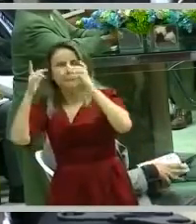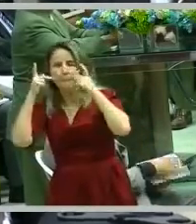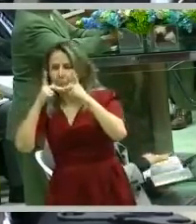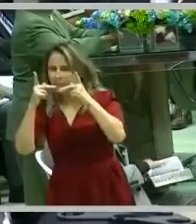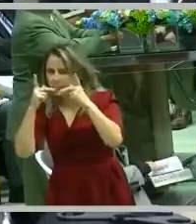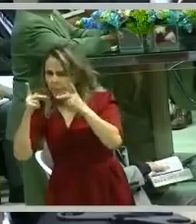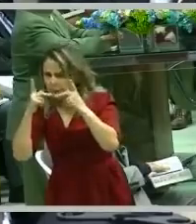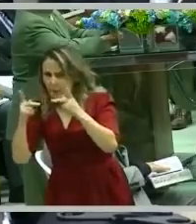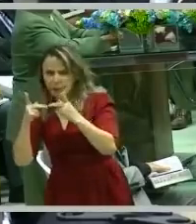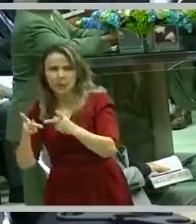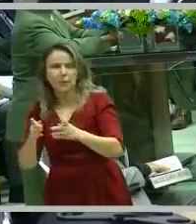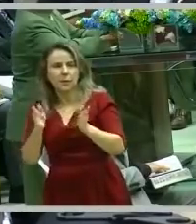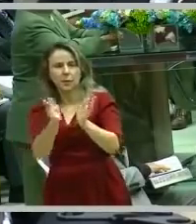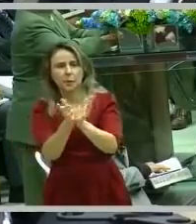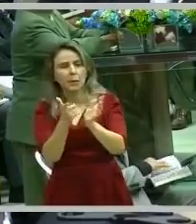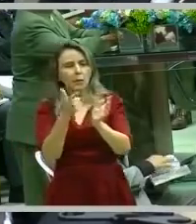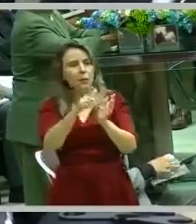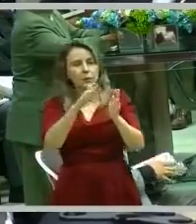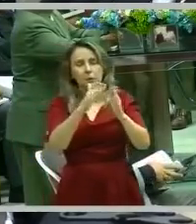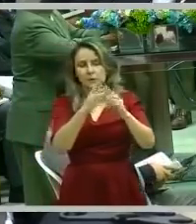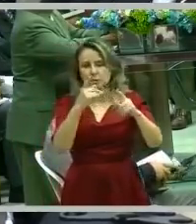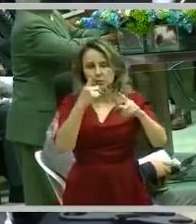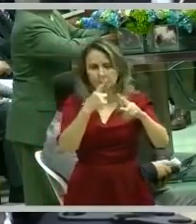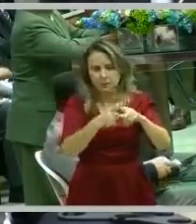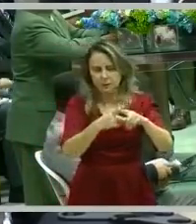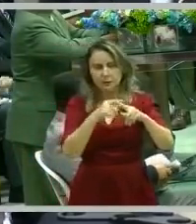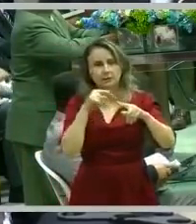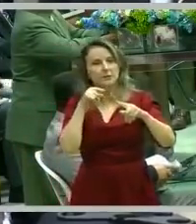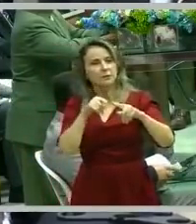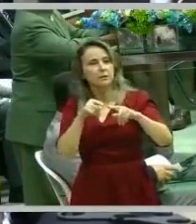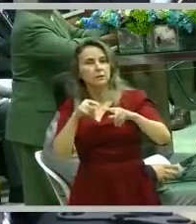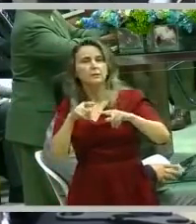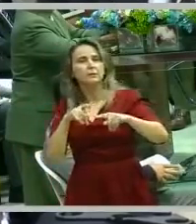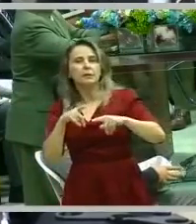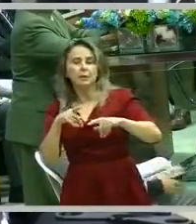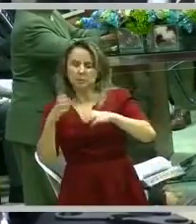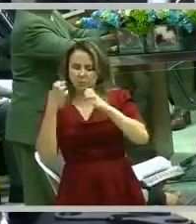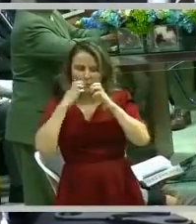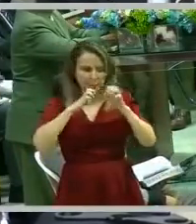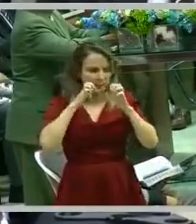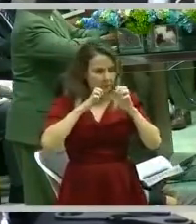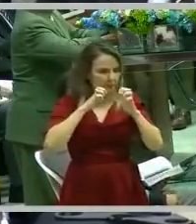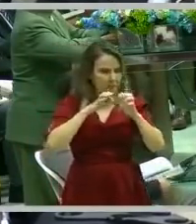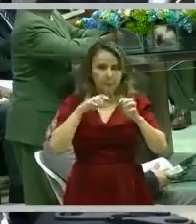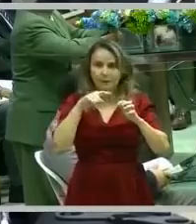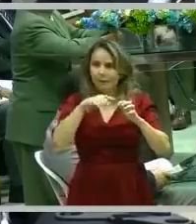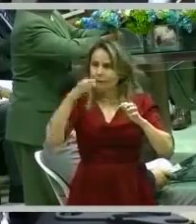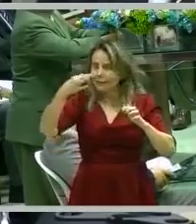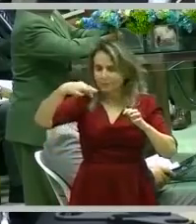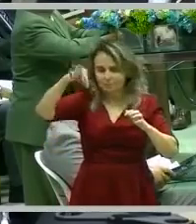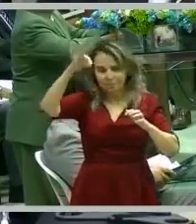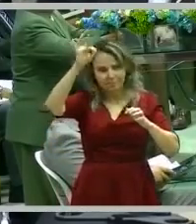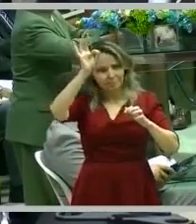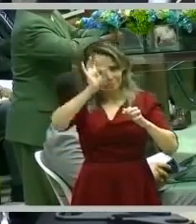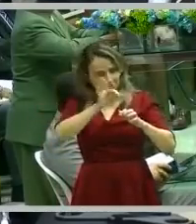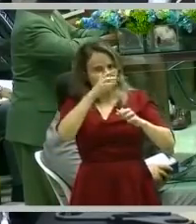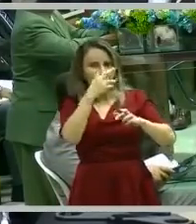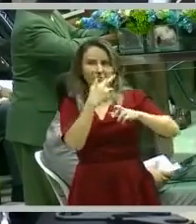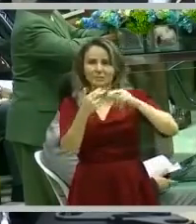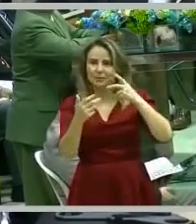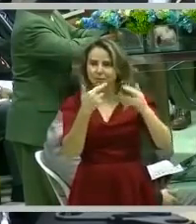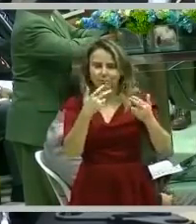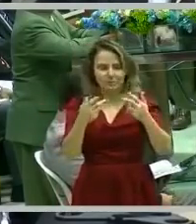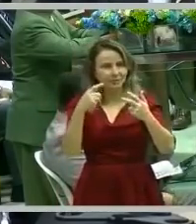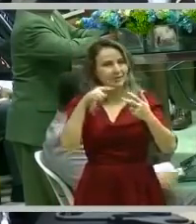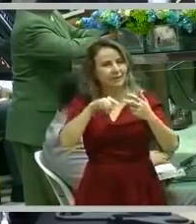os presbiterianos, e Jesus batizou uma congregação presbiteriana inteira com o Espírito Santo e com fogo, e ali se